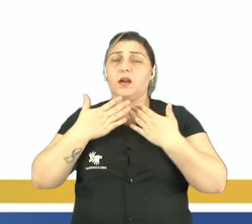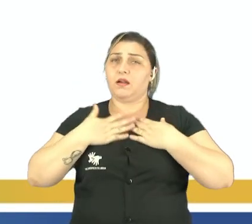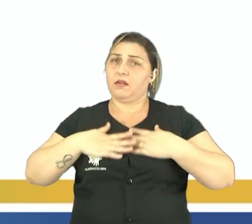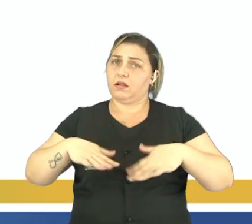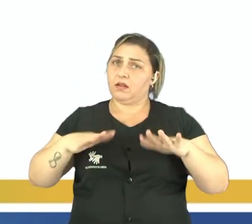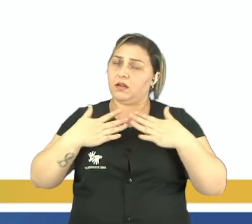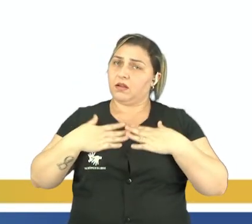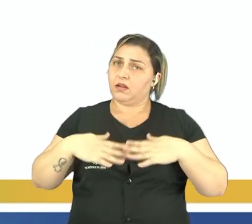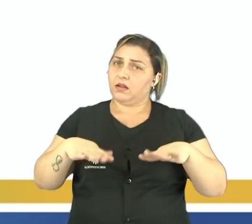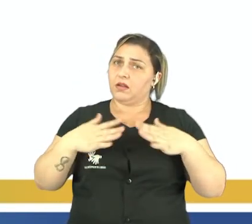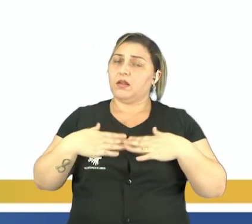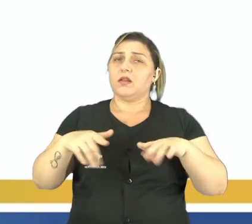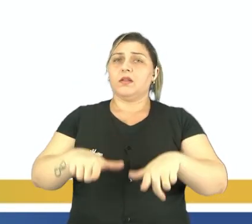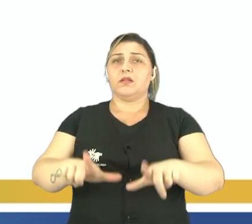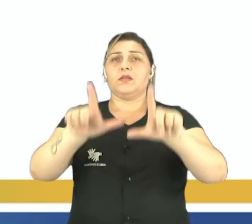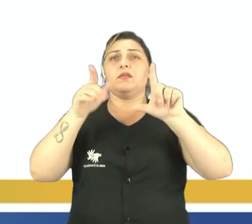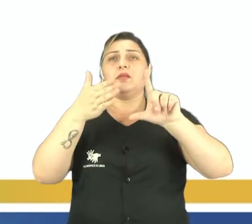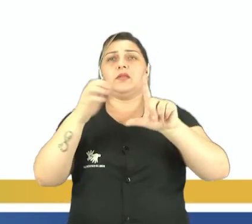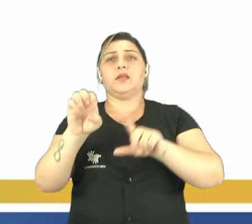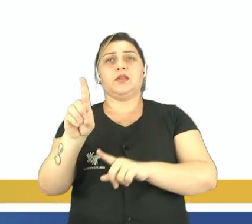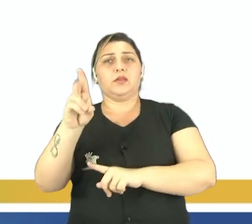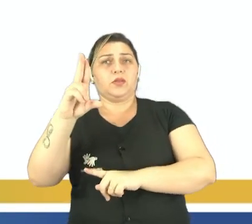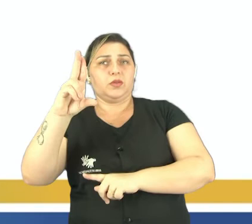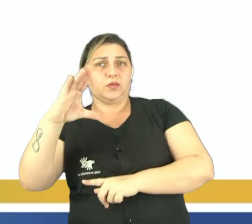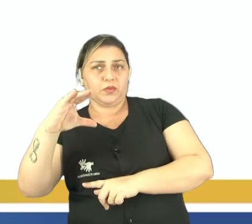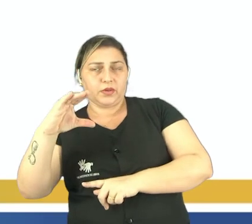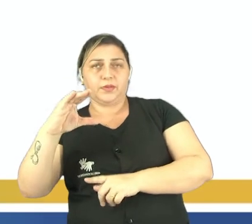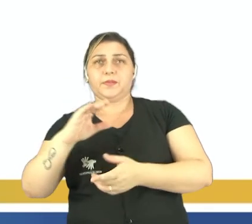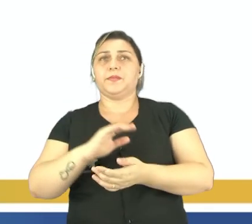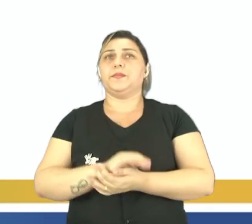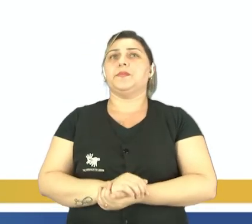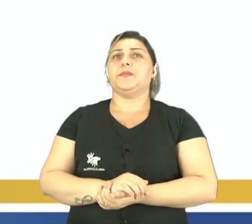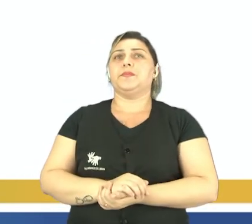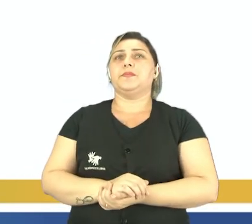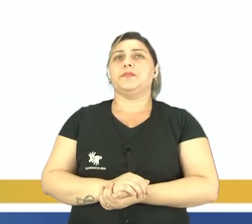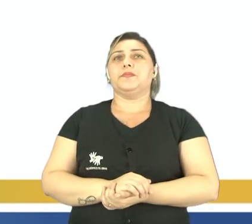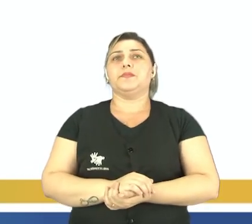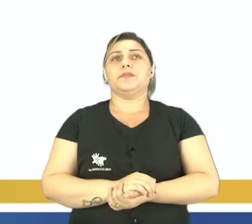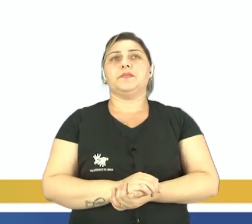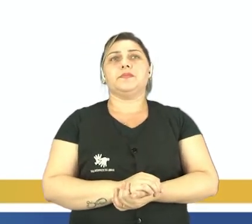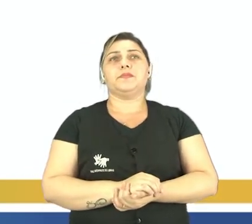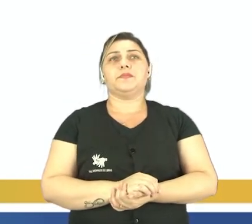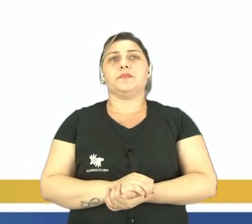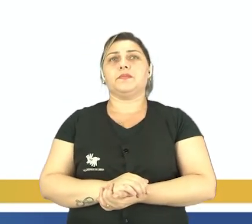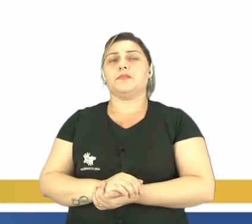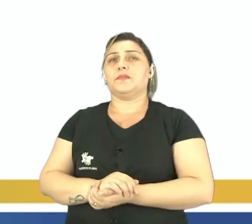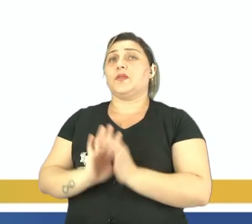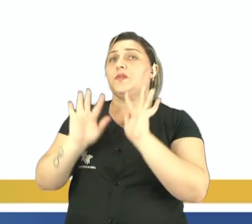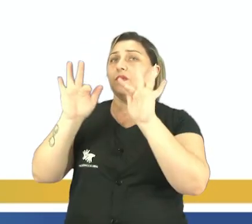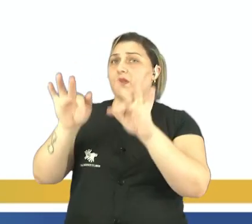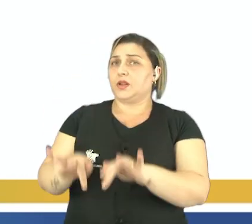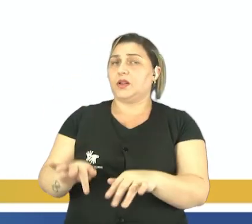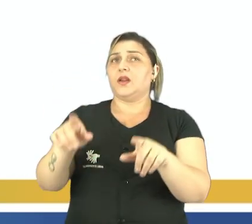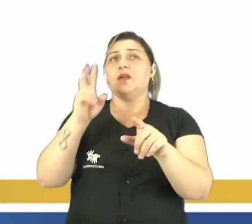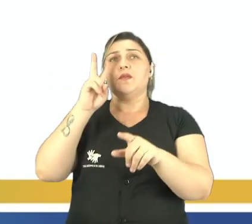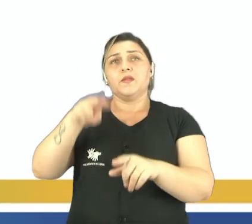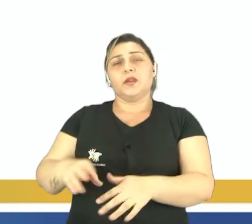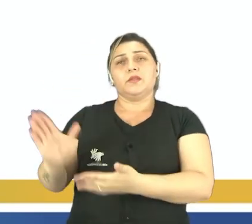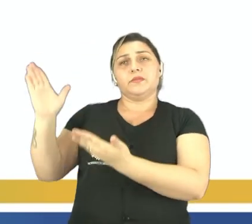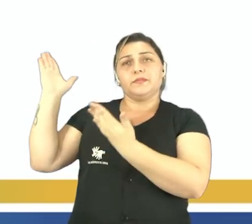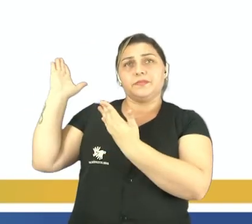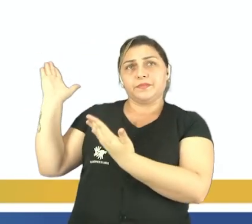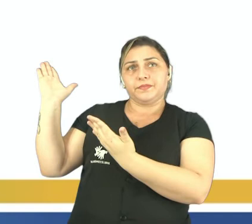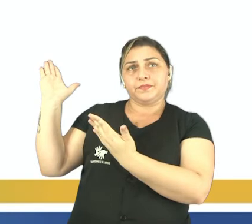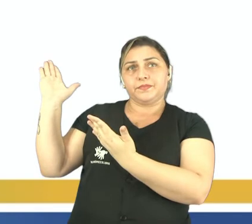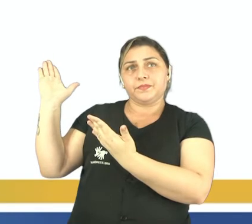calma na plataforma Eduque, tá bom? E aí, no final, vocês podem ver sem